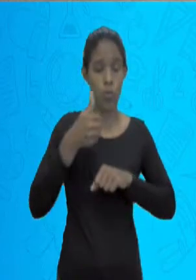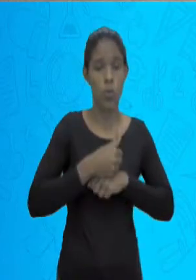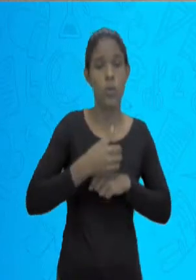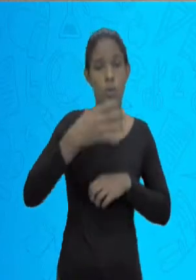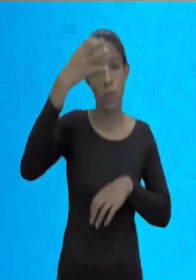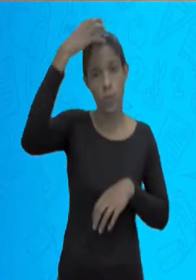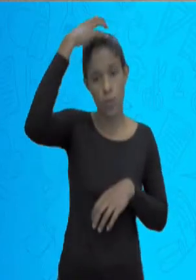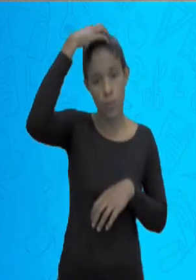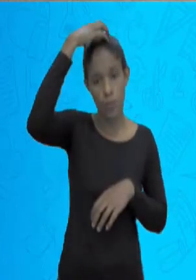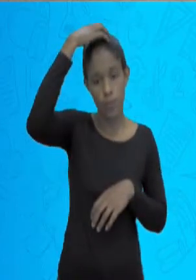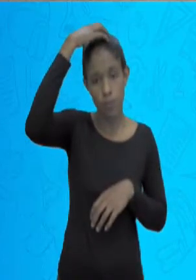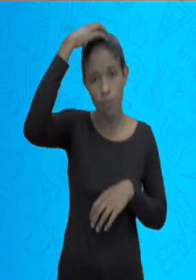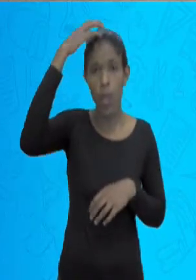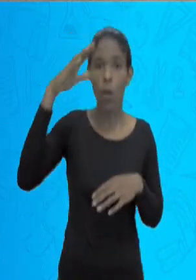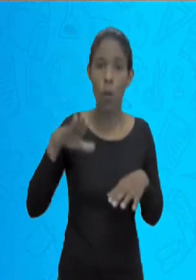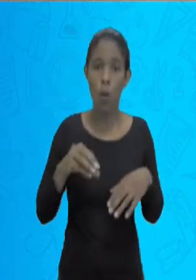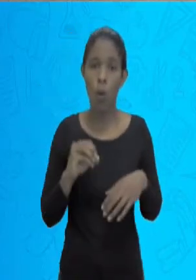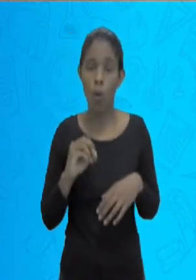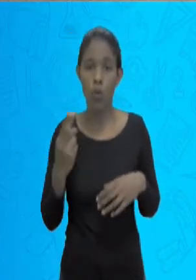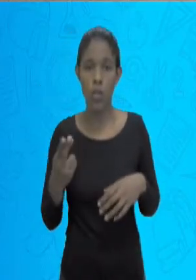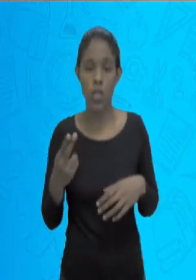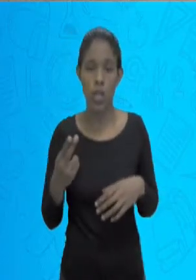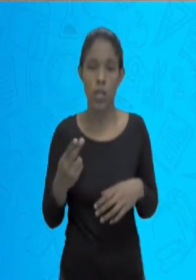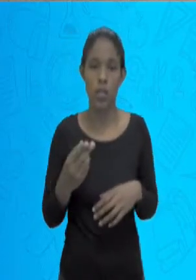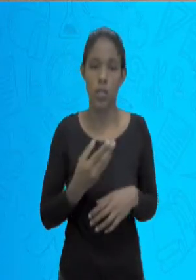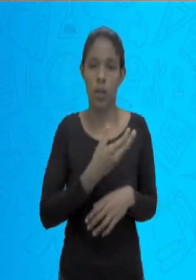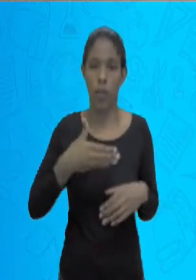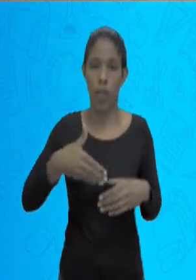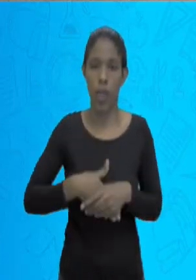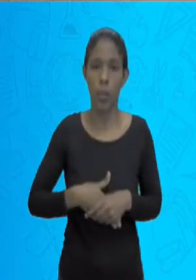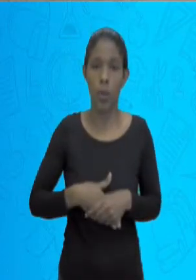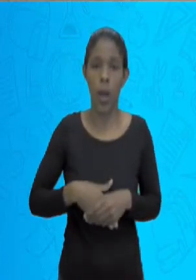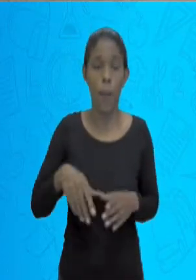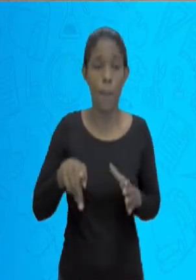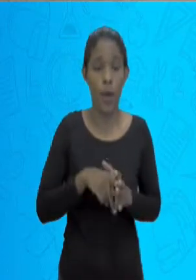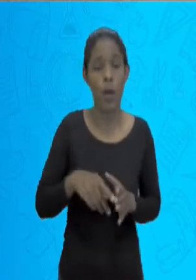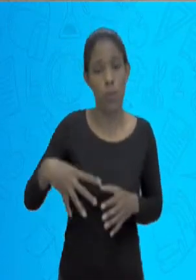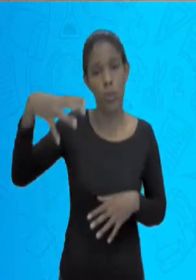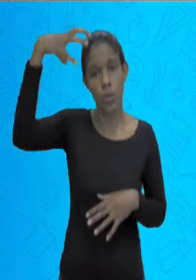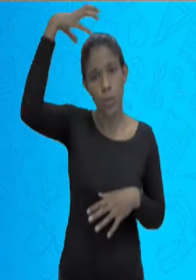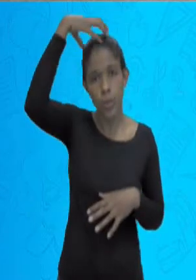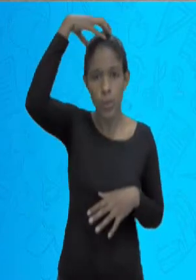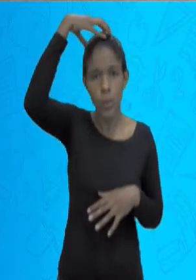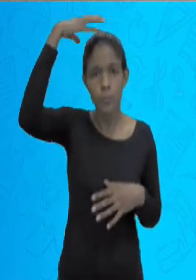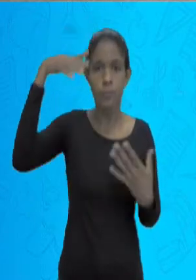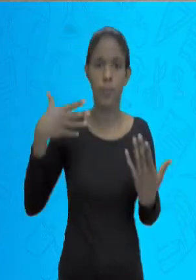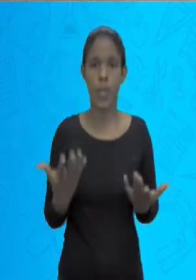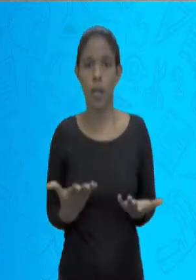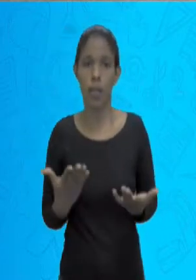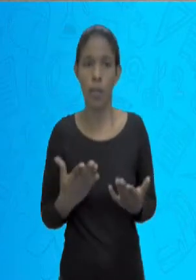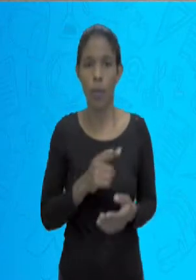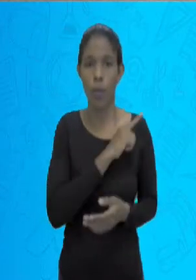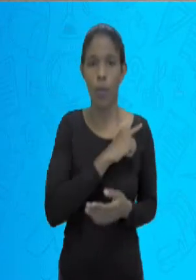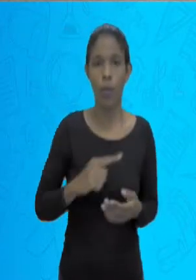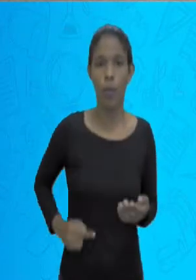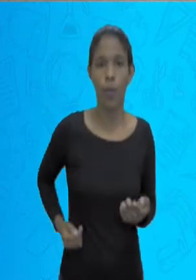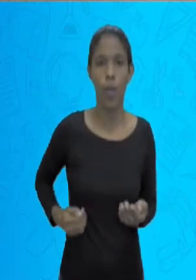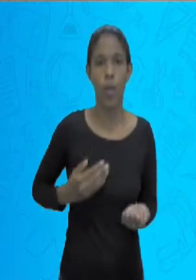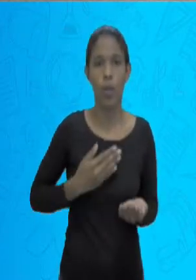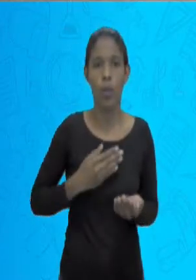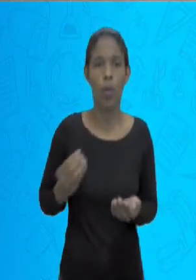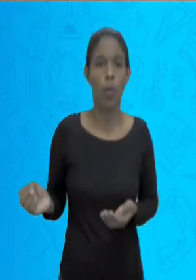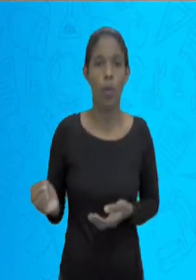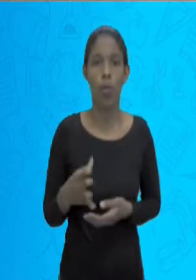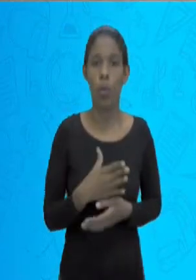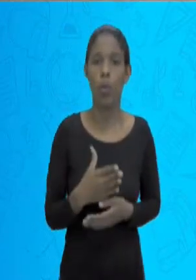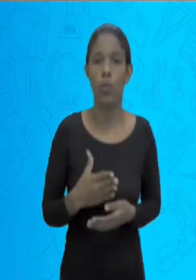se coroou. Essa forma de governar fez surgir uma nova Constituição